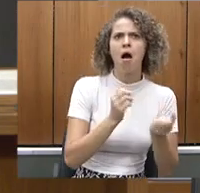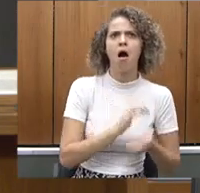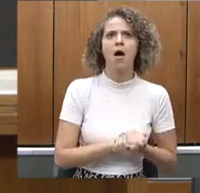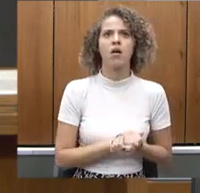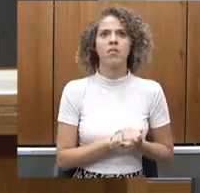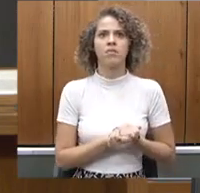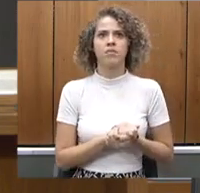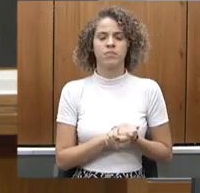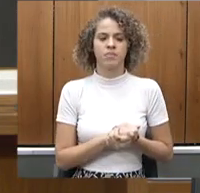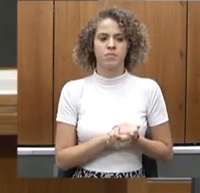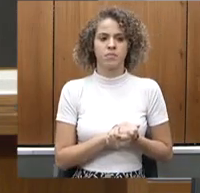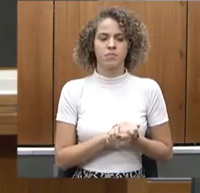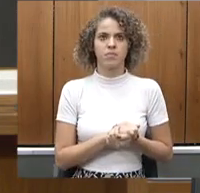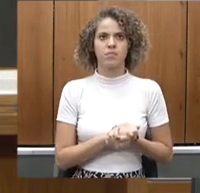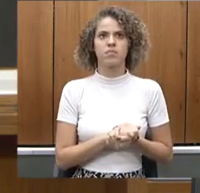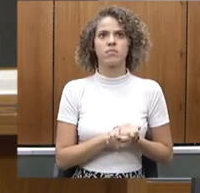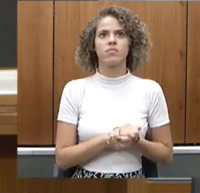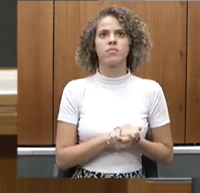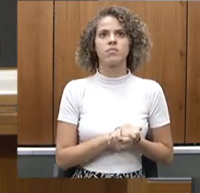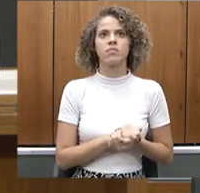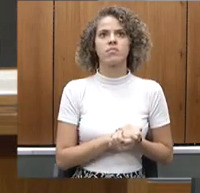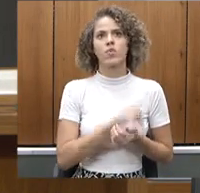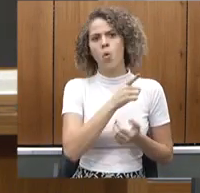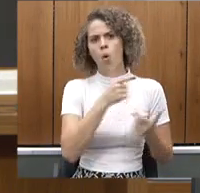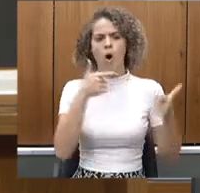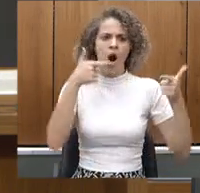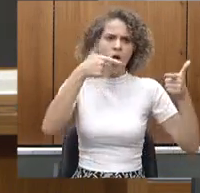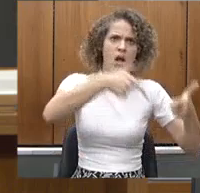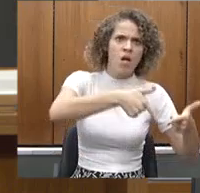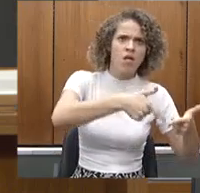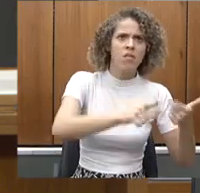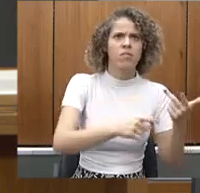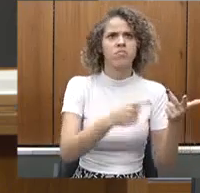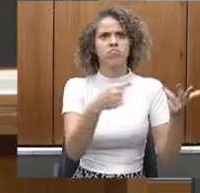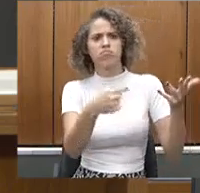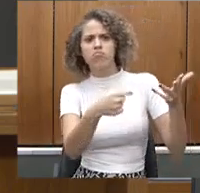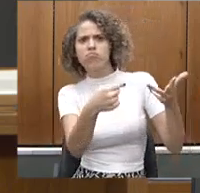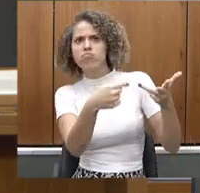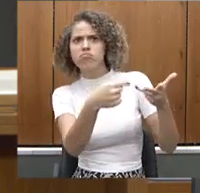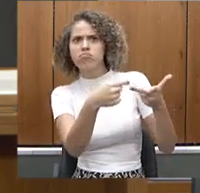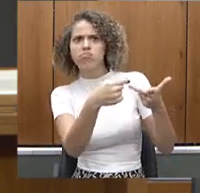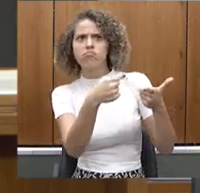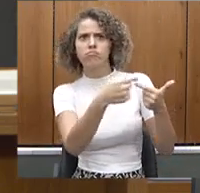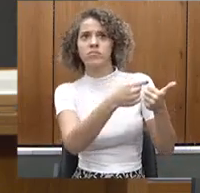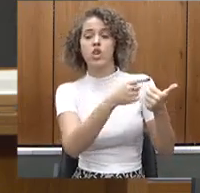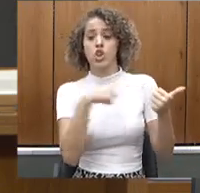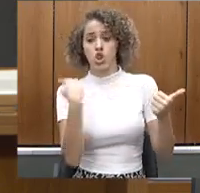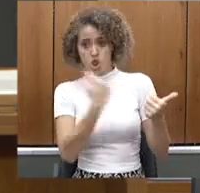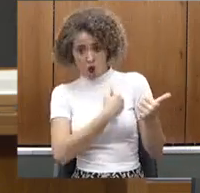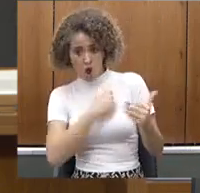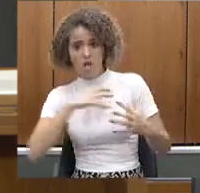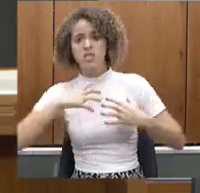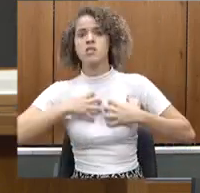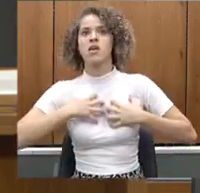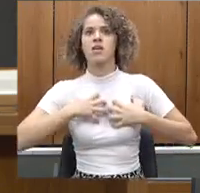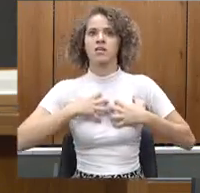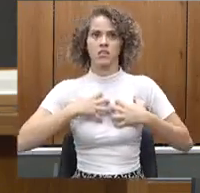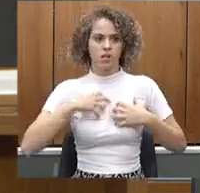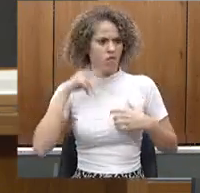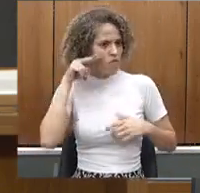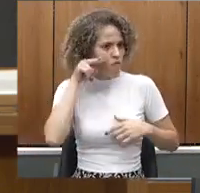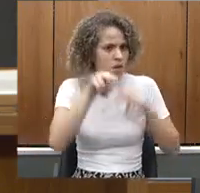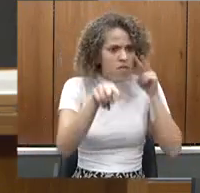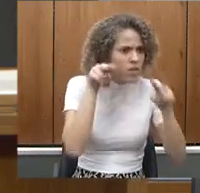ao ao assalto e todos os demais estão ali então a gente fica feliz né de ser essa instituição